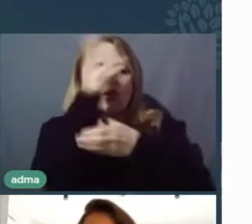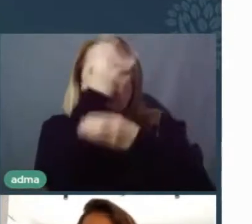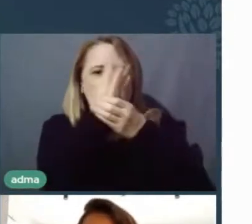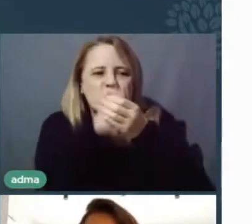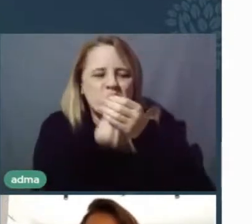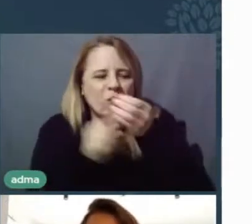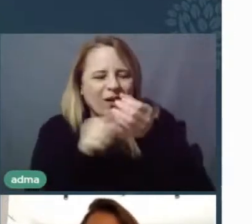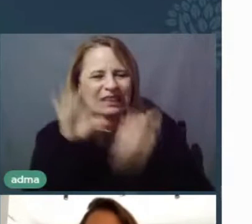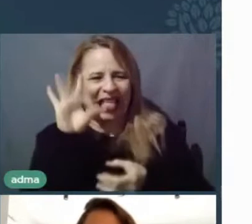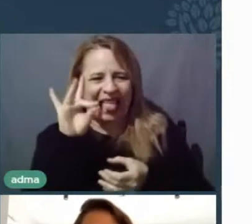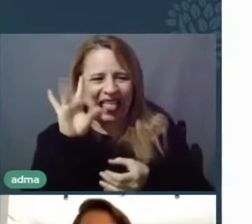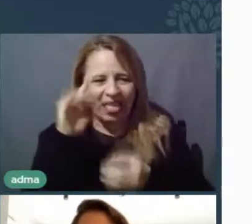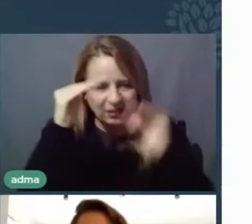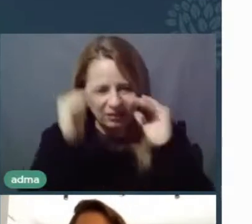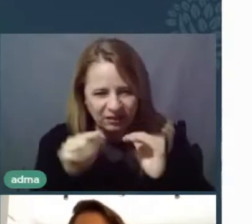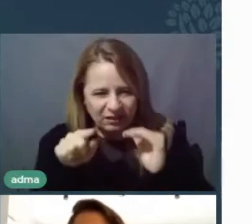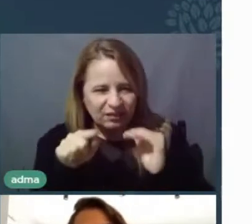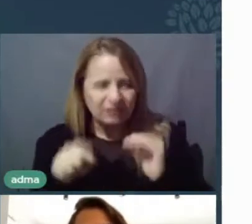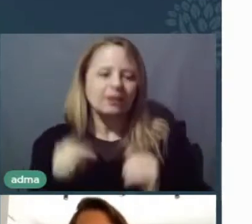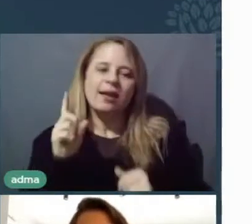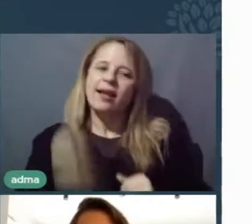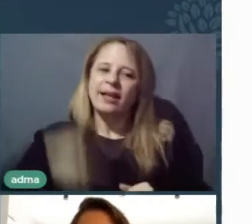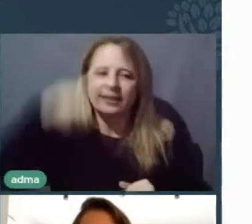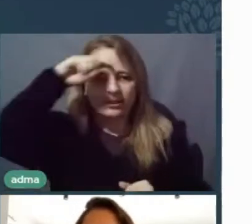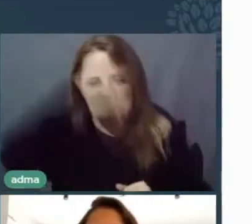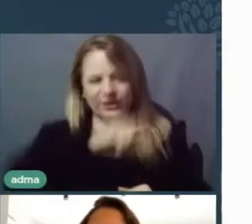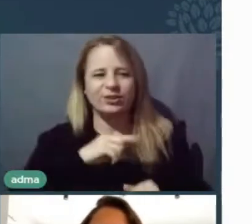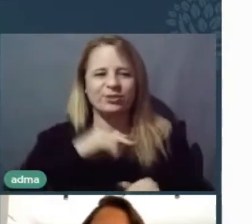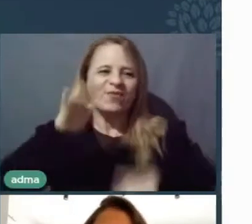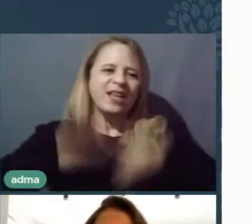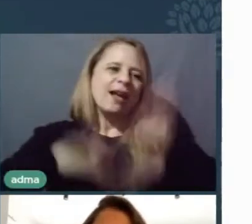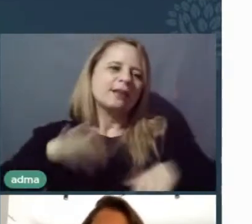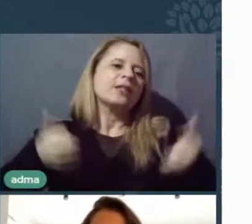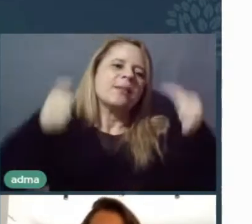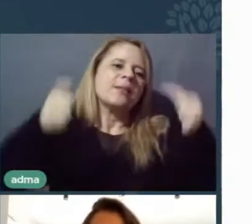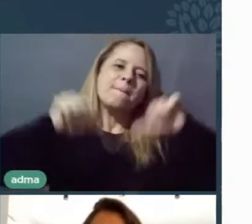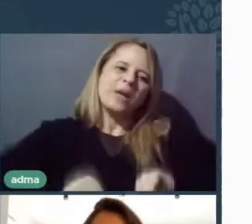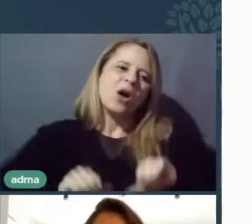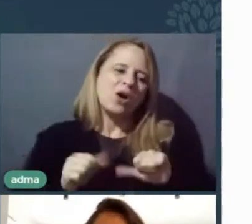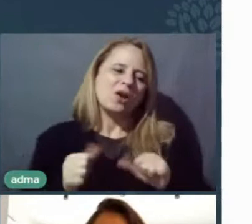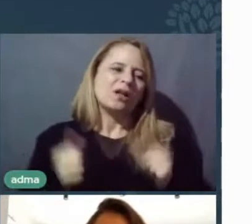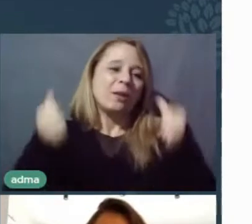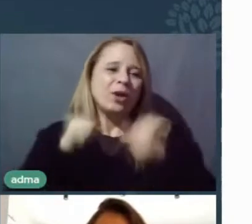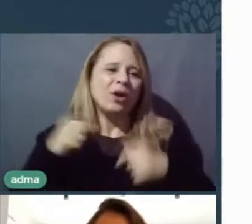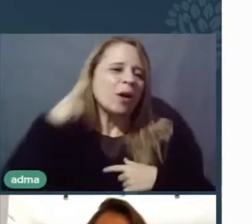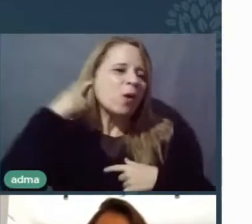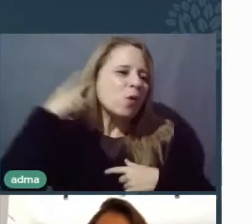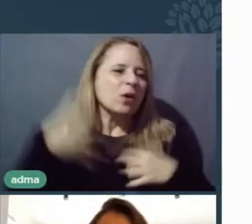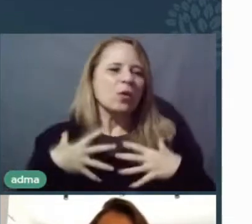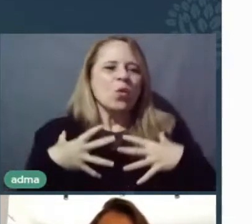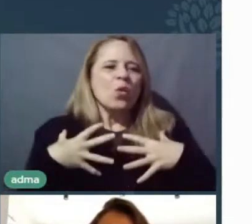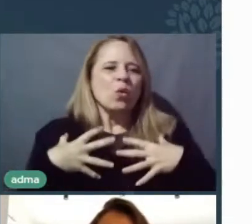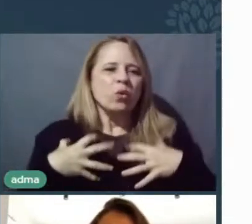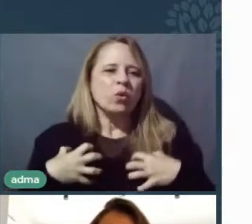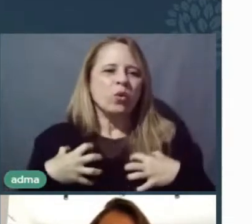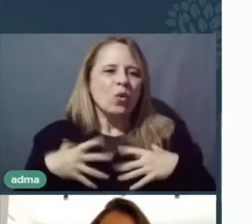inflamada por todo o tempo, em alguns momentos essa via aérea ainda piora, no momento de crise, naquele momento de chiado no peito,